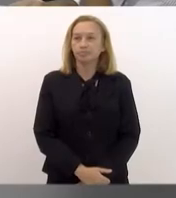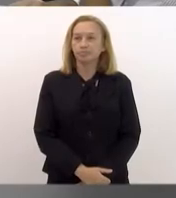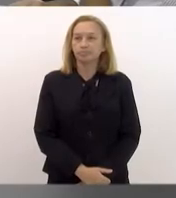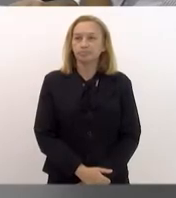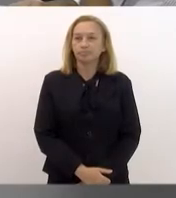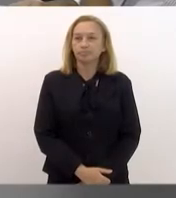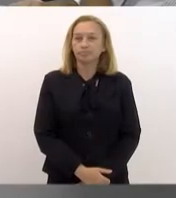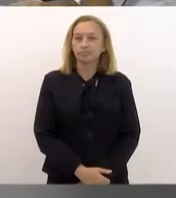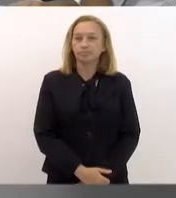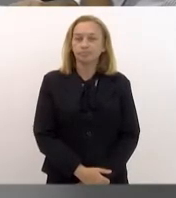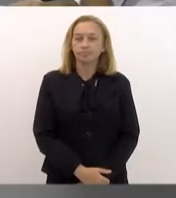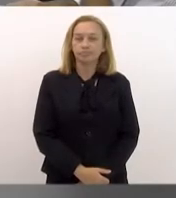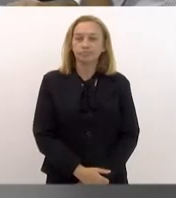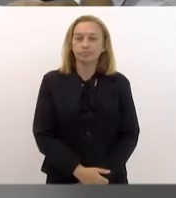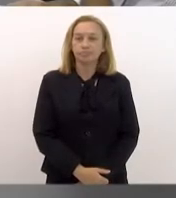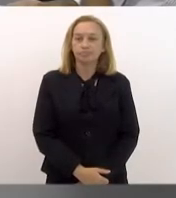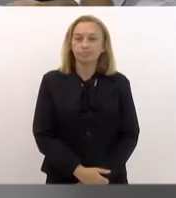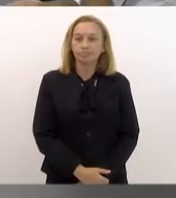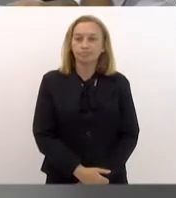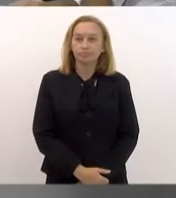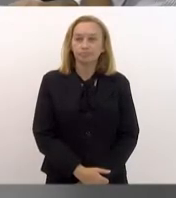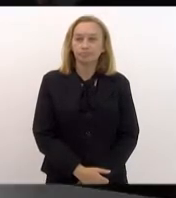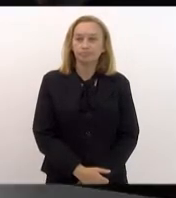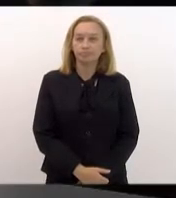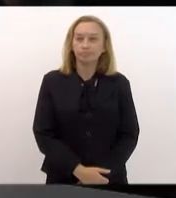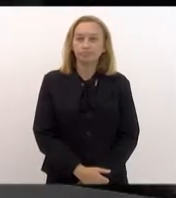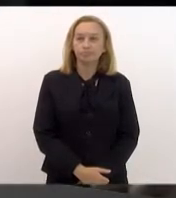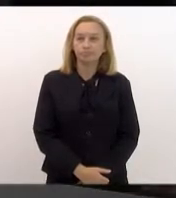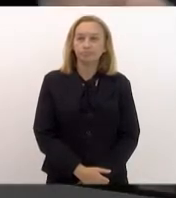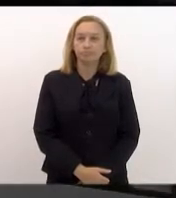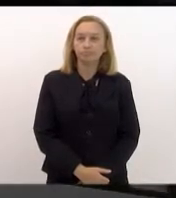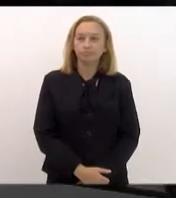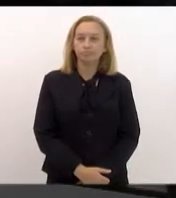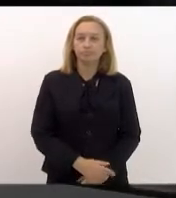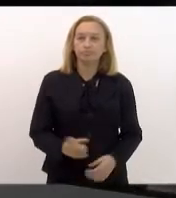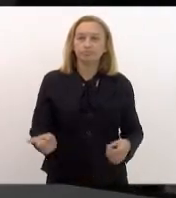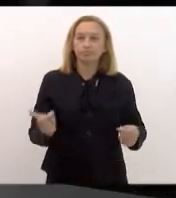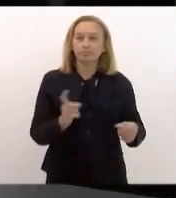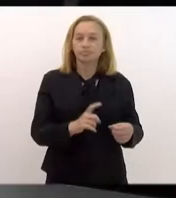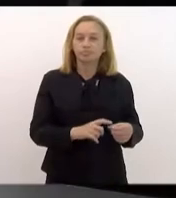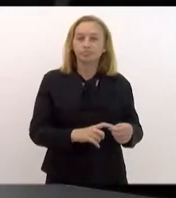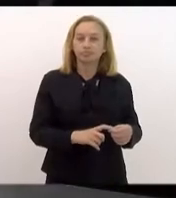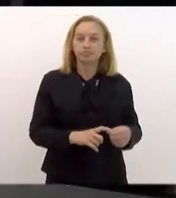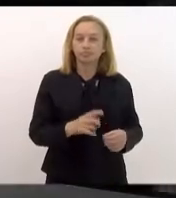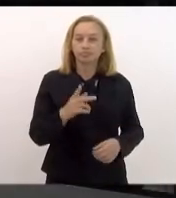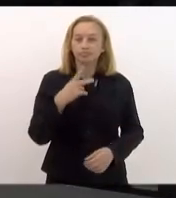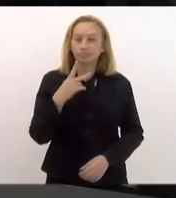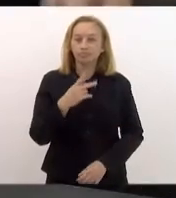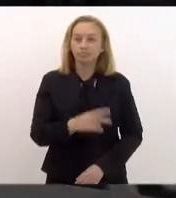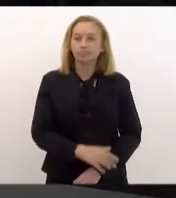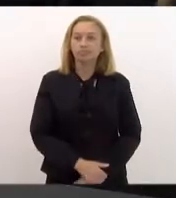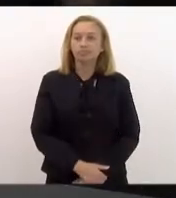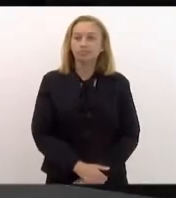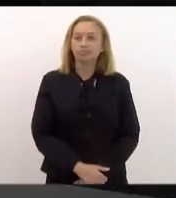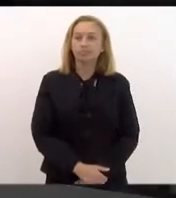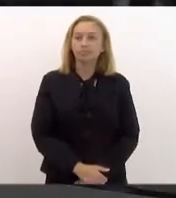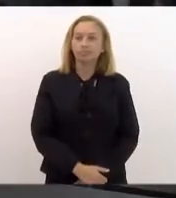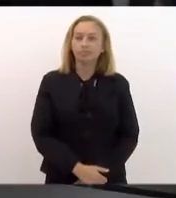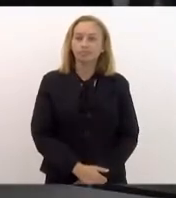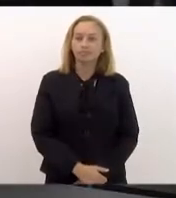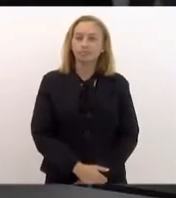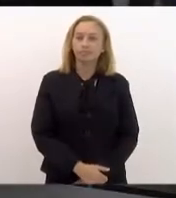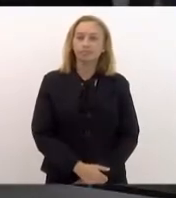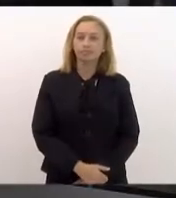observação. Eu vou voltar à questão da ideia de coordenação de políticas, né? E de quais são